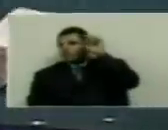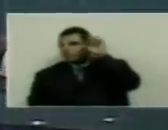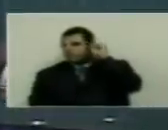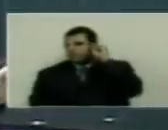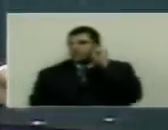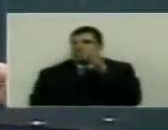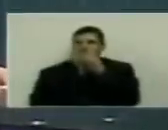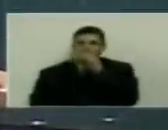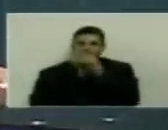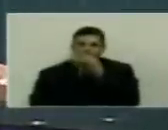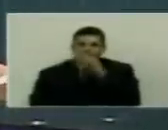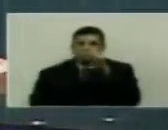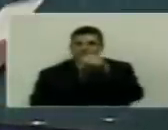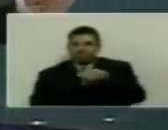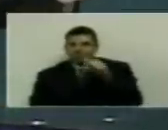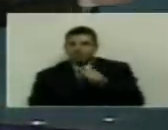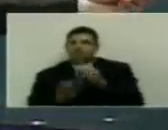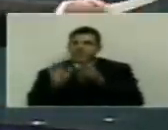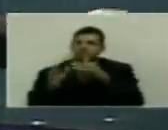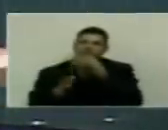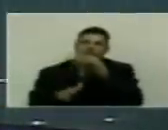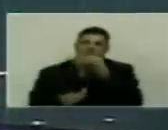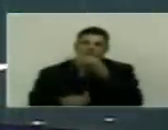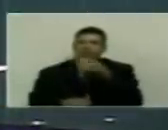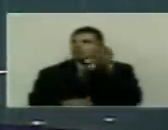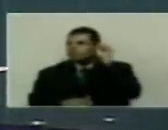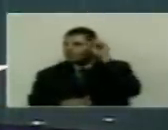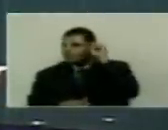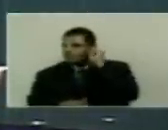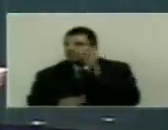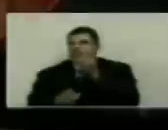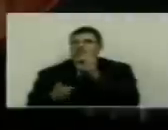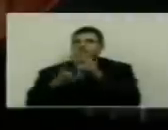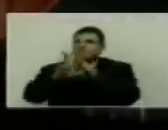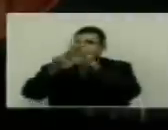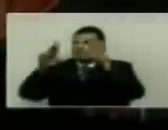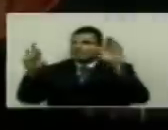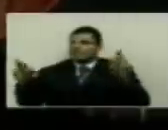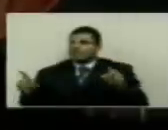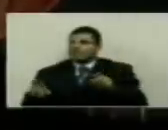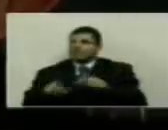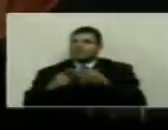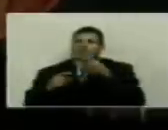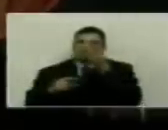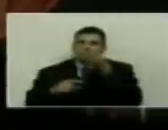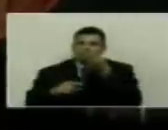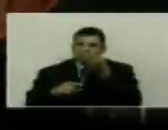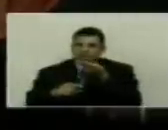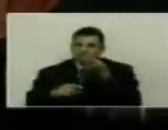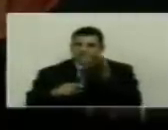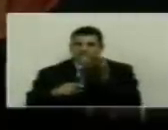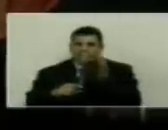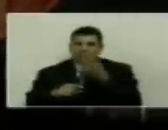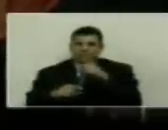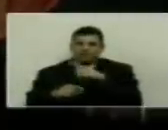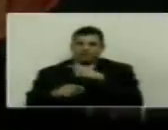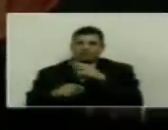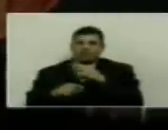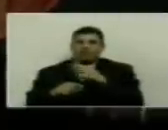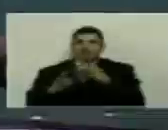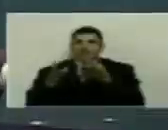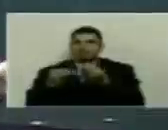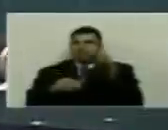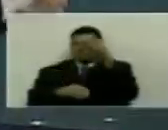ouvido algumas questões aqui, e já ouvi várias declarações do senhor Tarcísio, dizendo que há um recorde